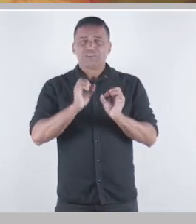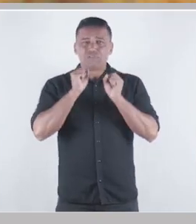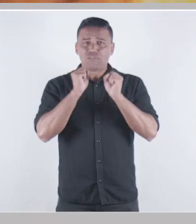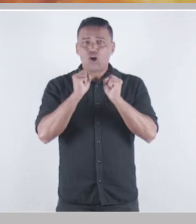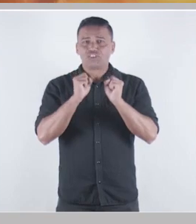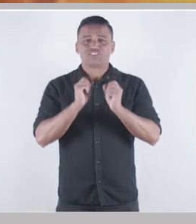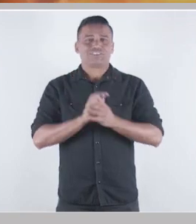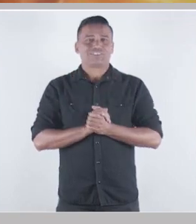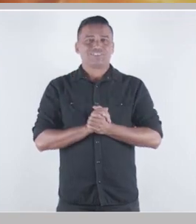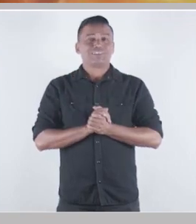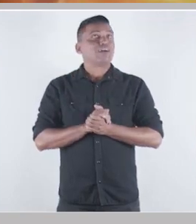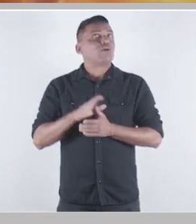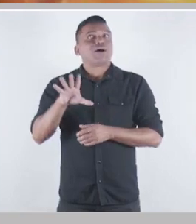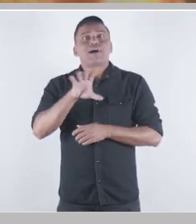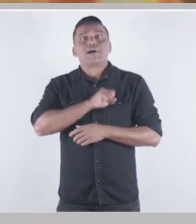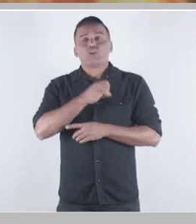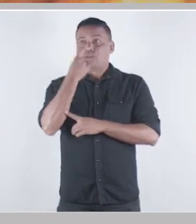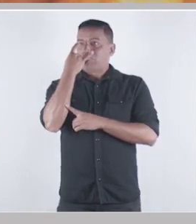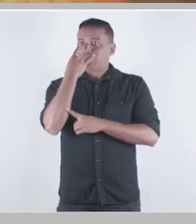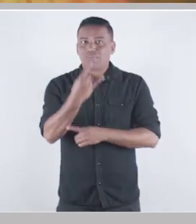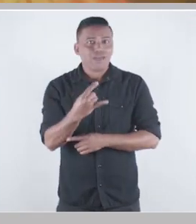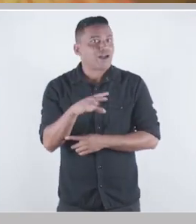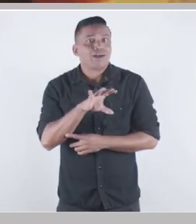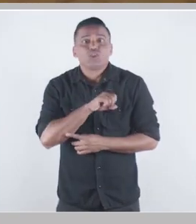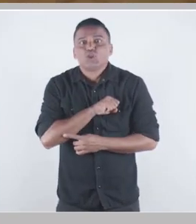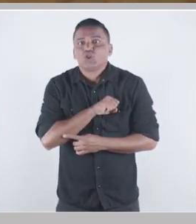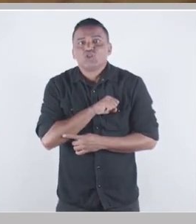É algo que me atrai bastante, assim.